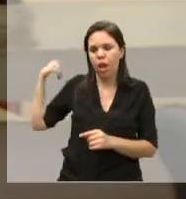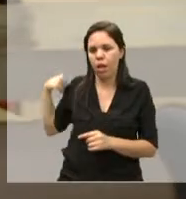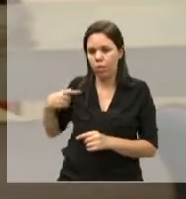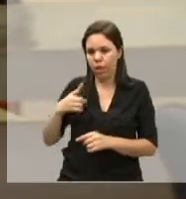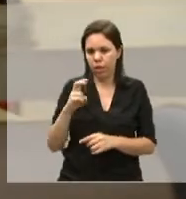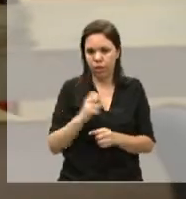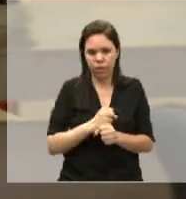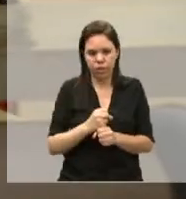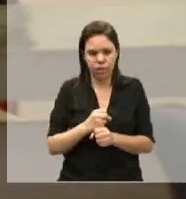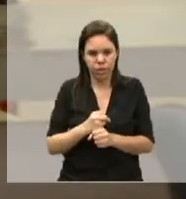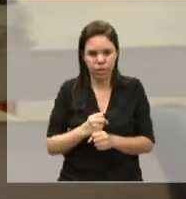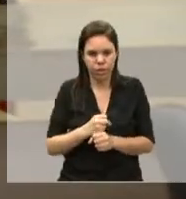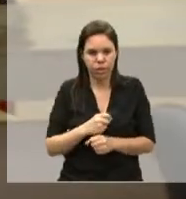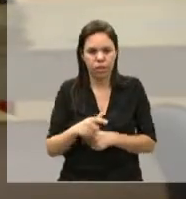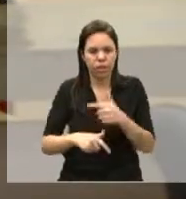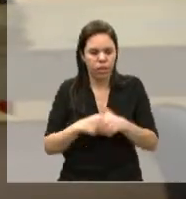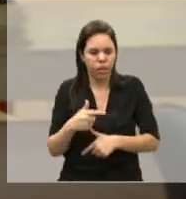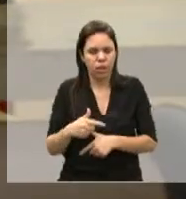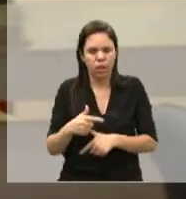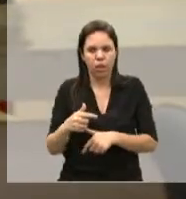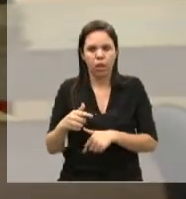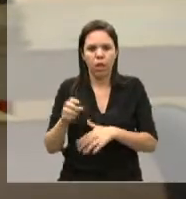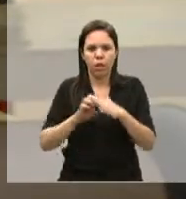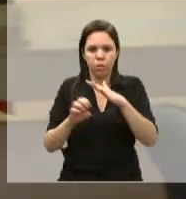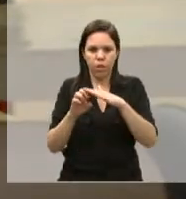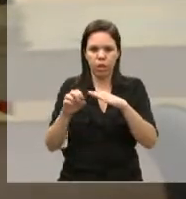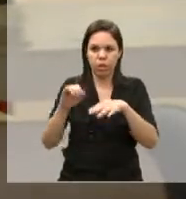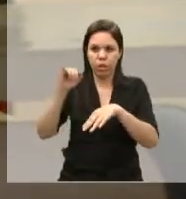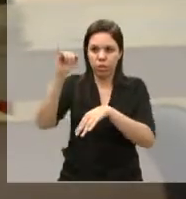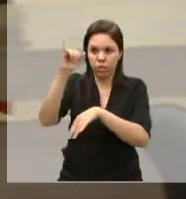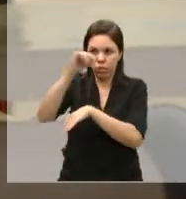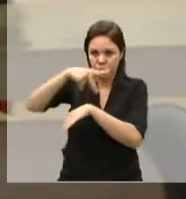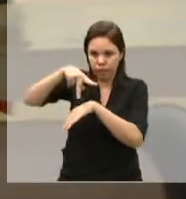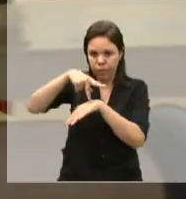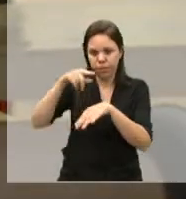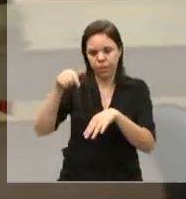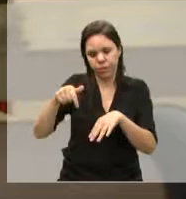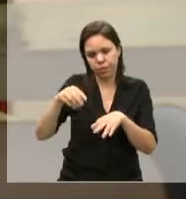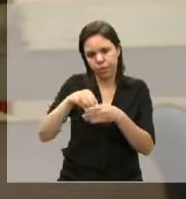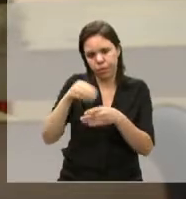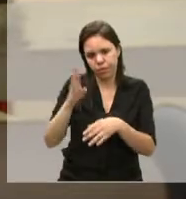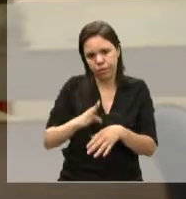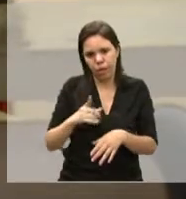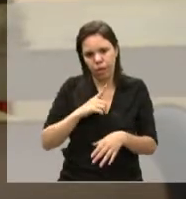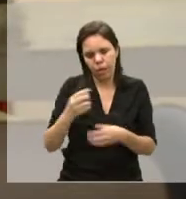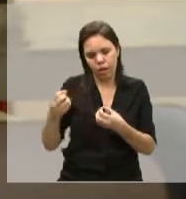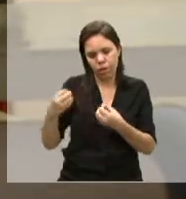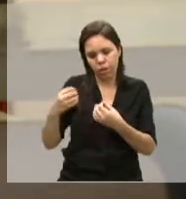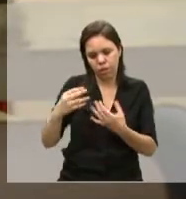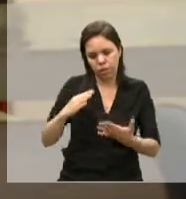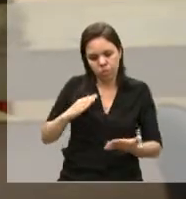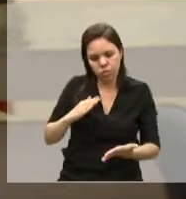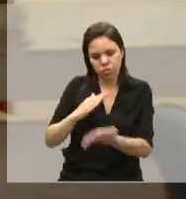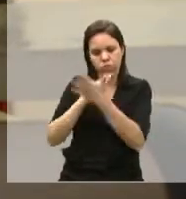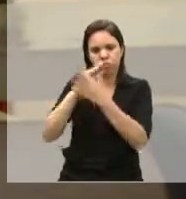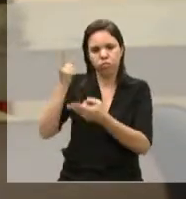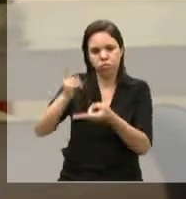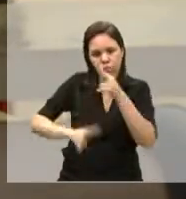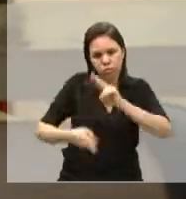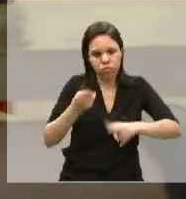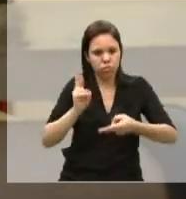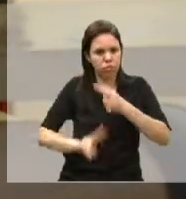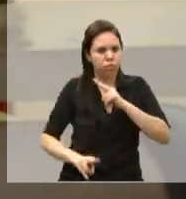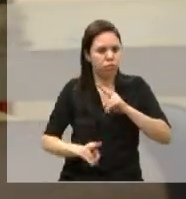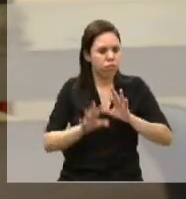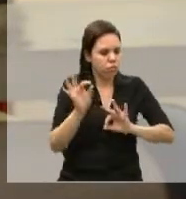da minha carreira numa empresa multinacional, e essa empresa multinacional me deu uma capacitação, me deu uma habilidade